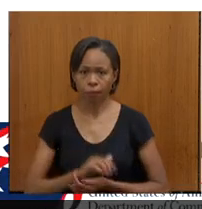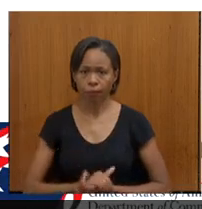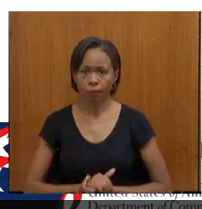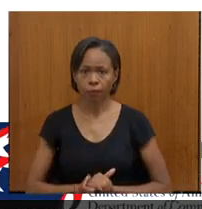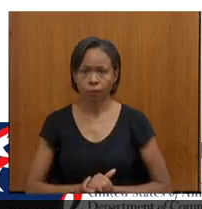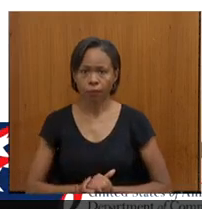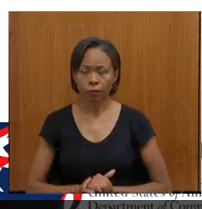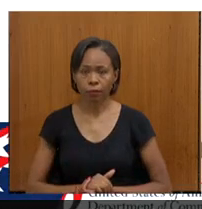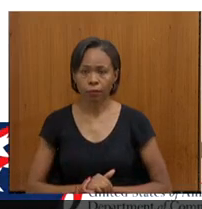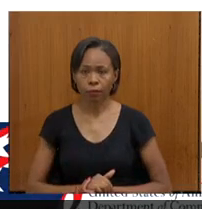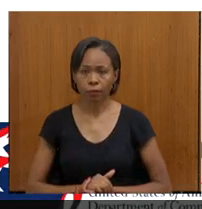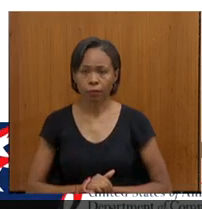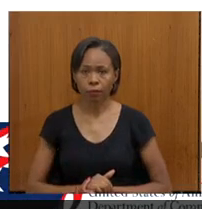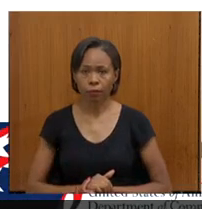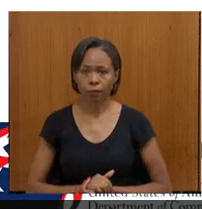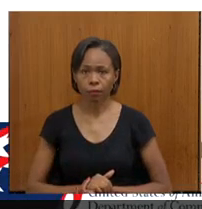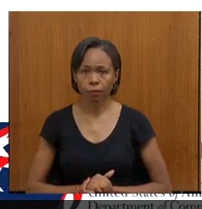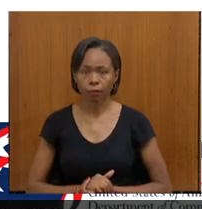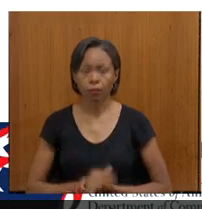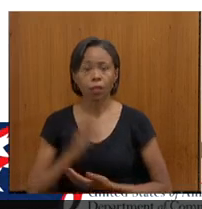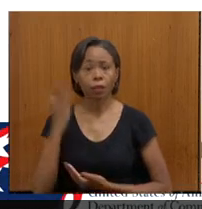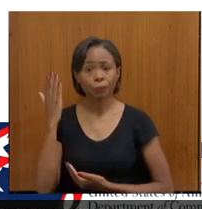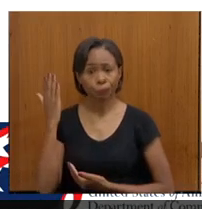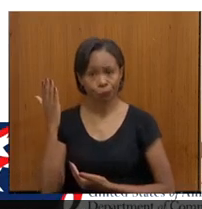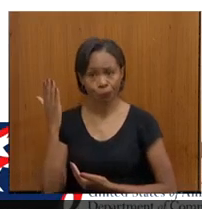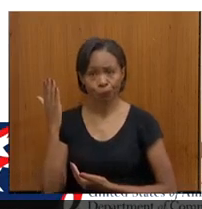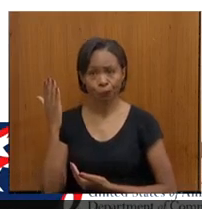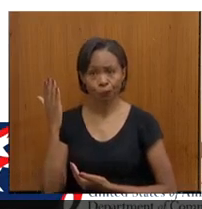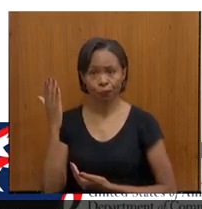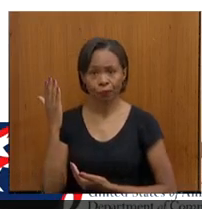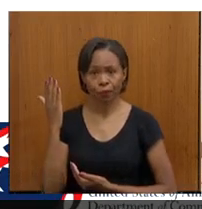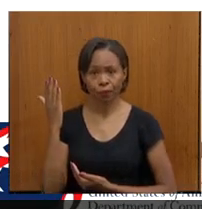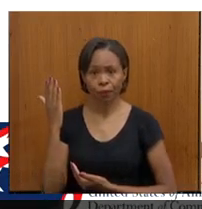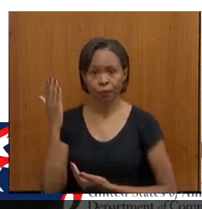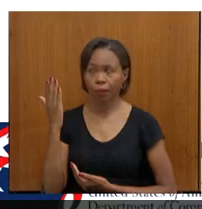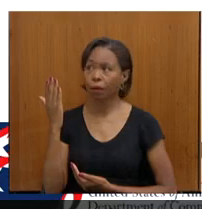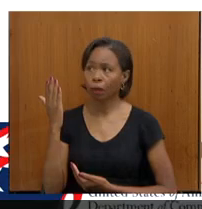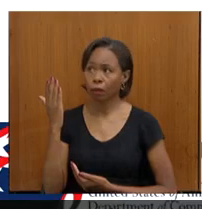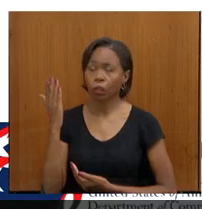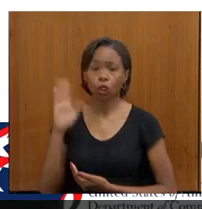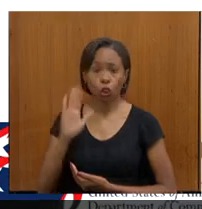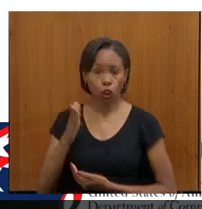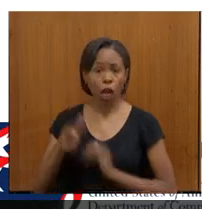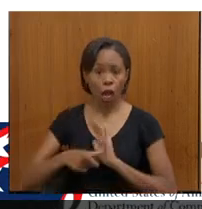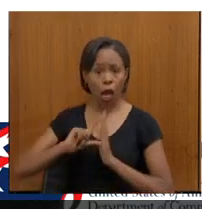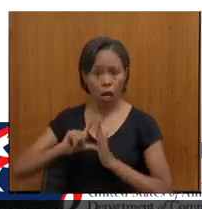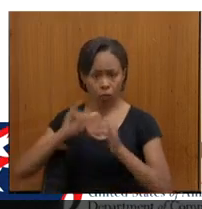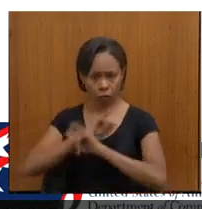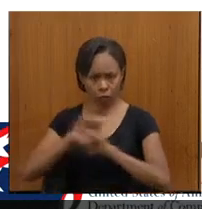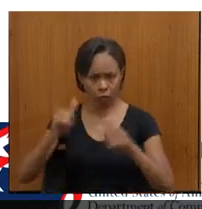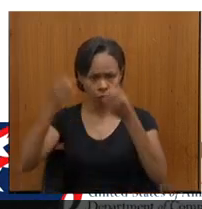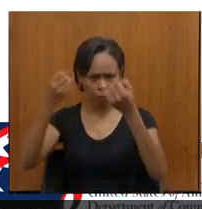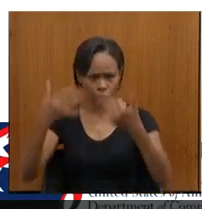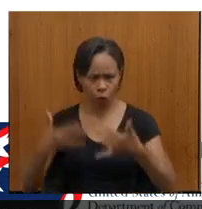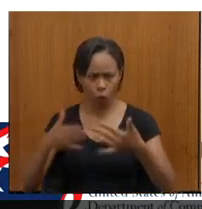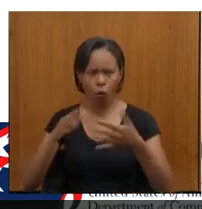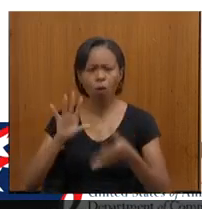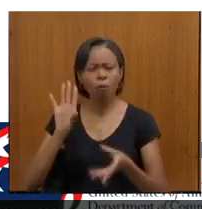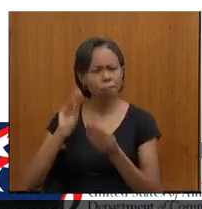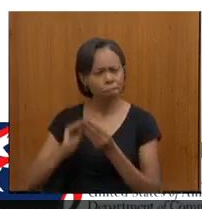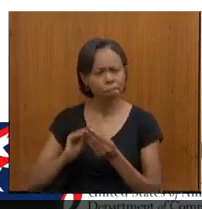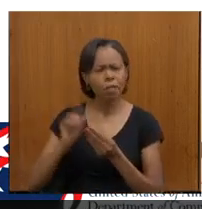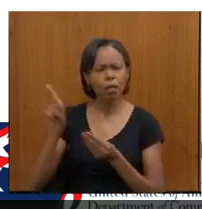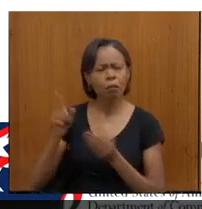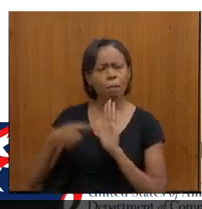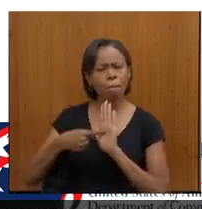o lado aqui já foi comentado ano mas eu coloco acredita aproveitar para bordar tá aqui e mostra